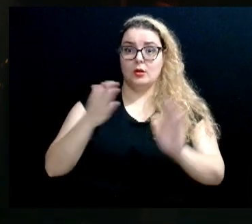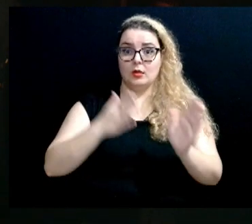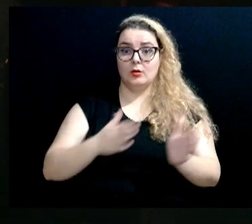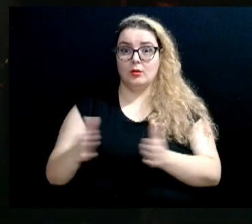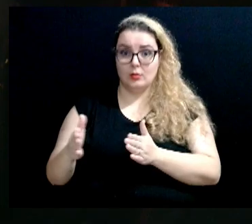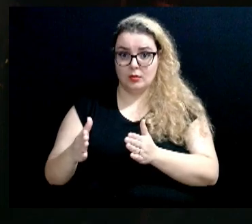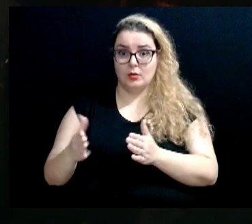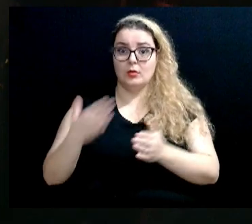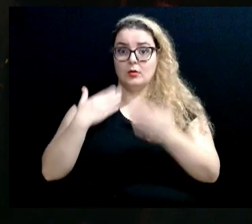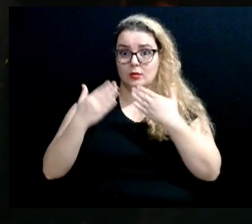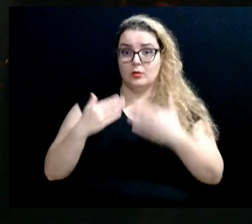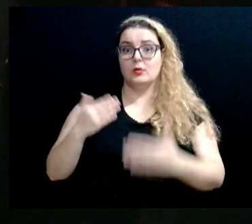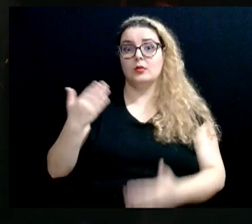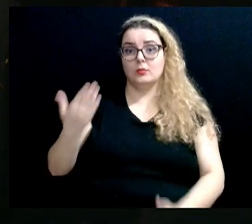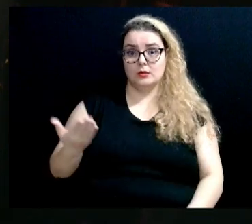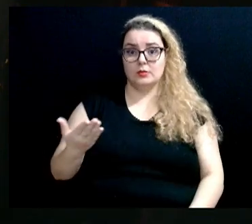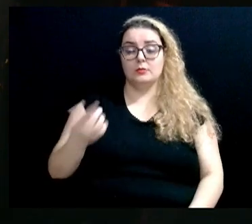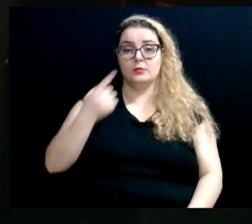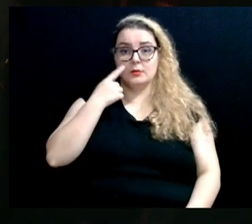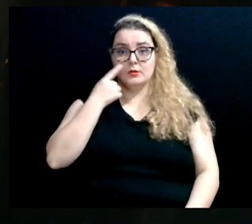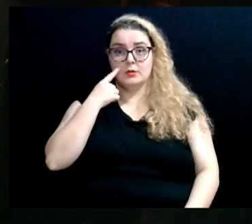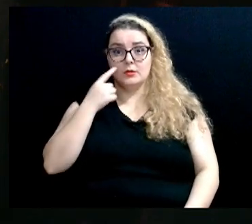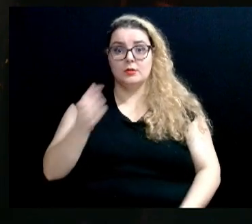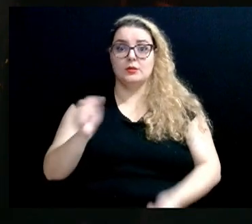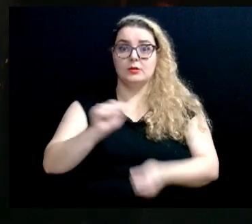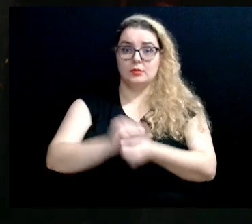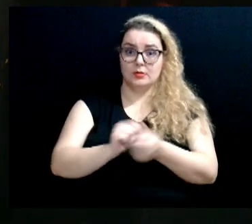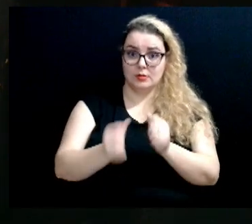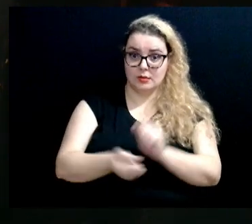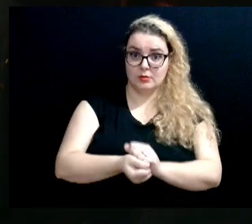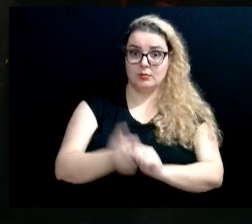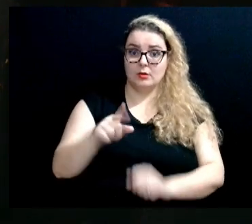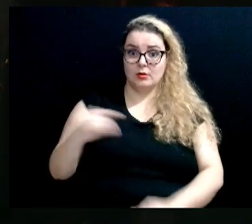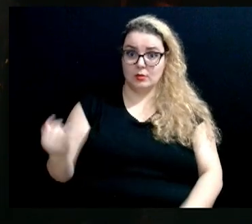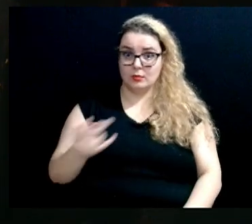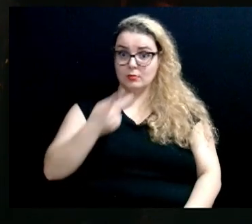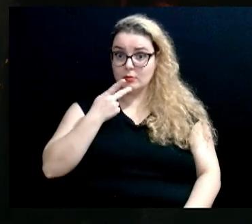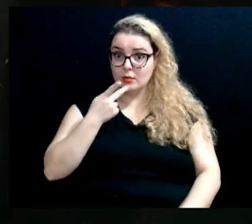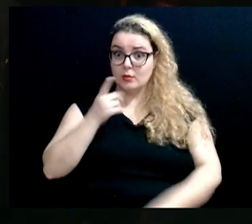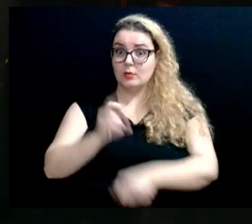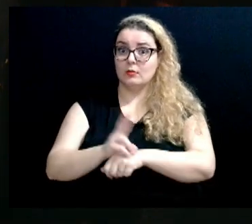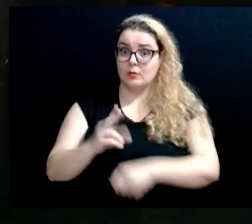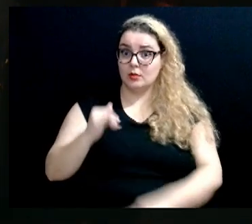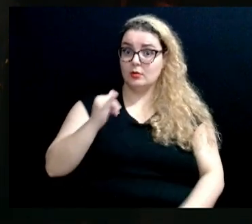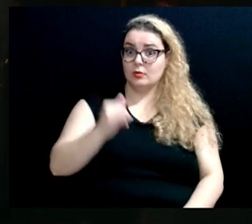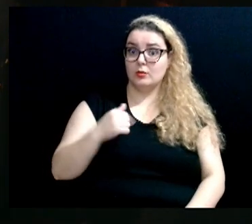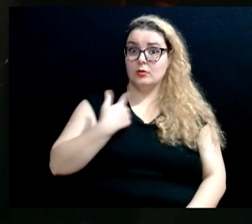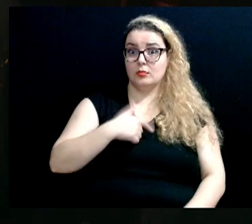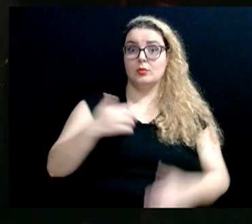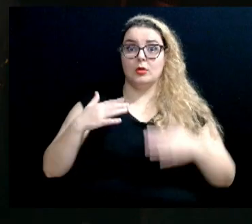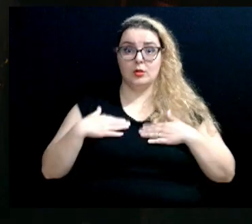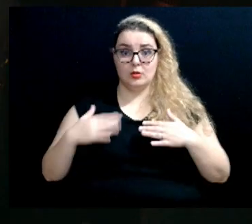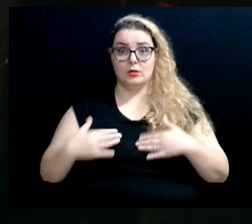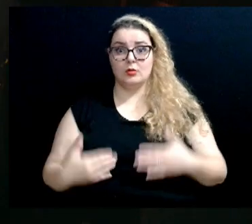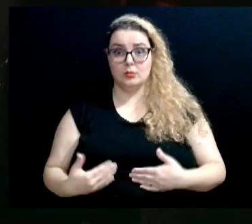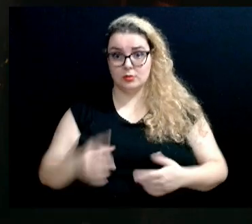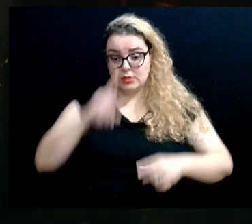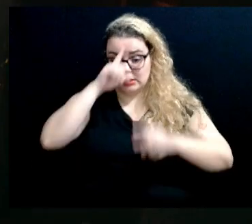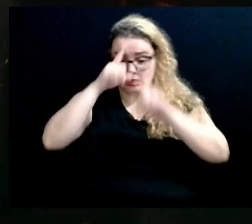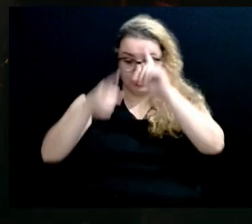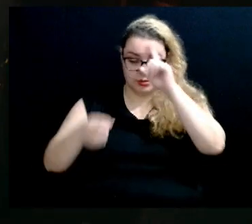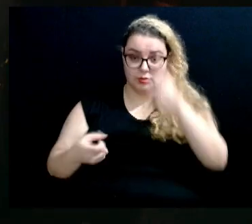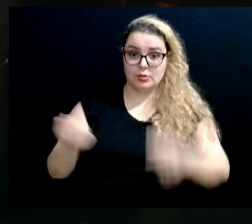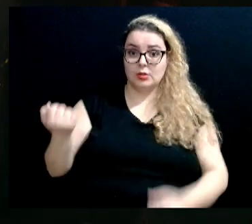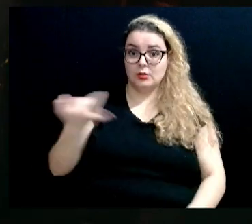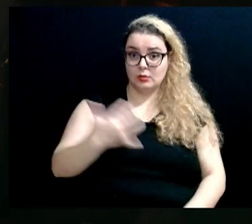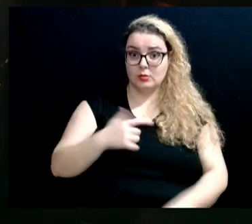com ele, né, para ver se a gente restabelece. Muito importante o que o doutor disse, porque o nosso organismo acaba determinando a quantidade de